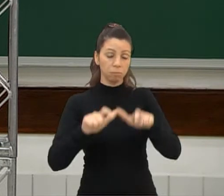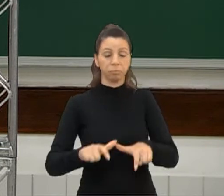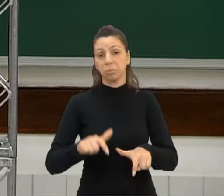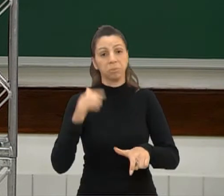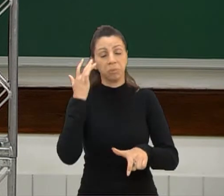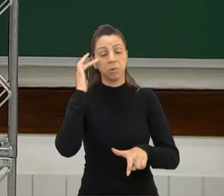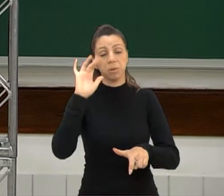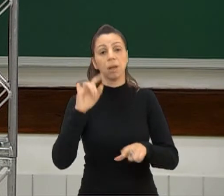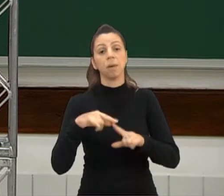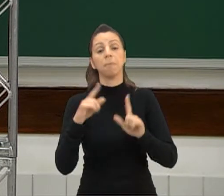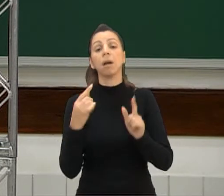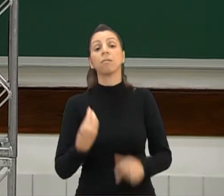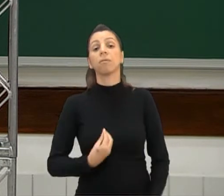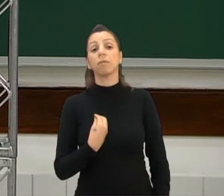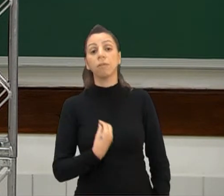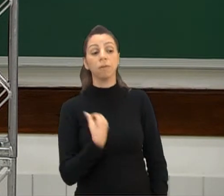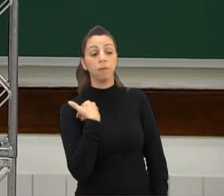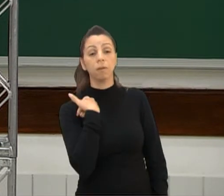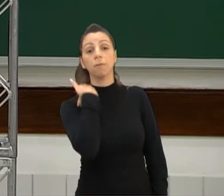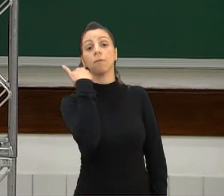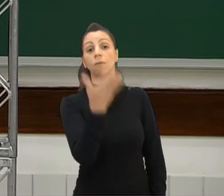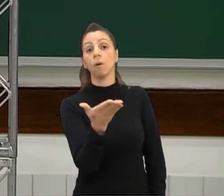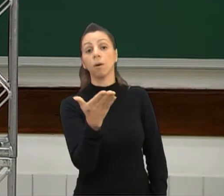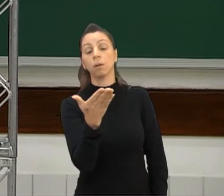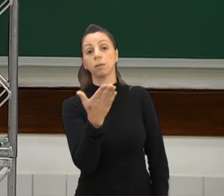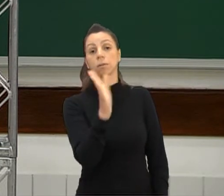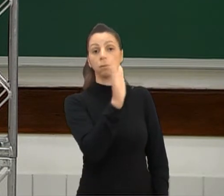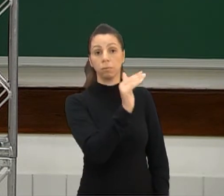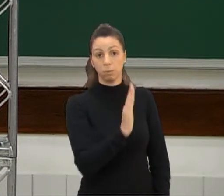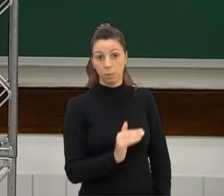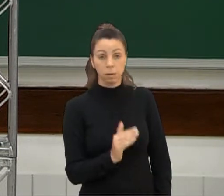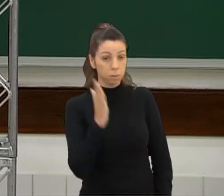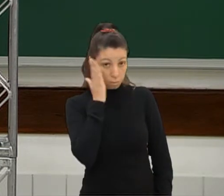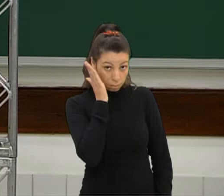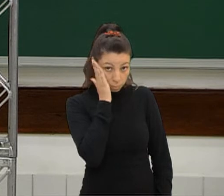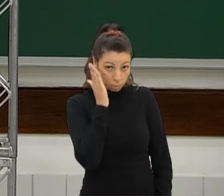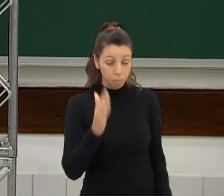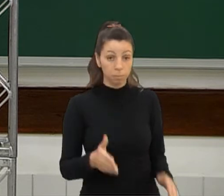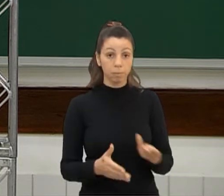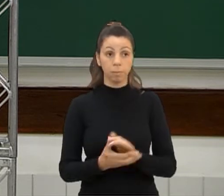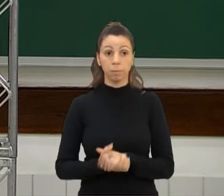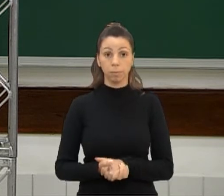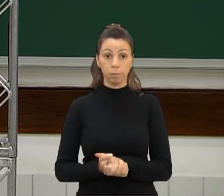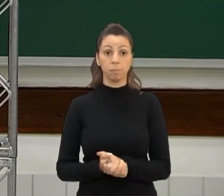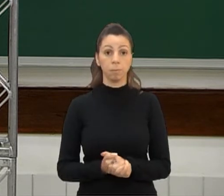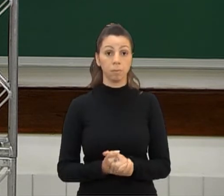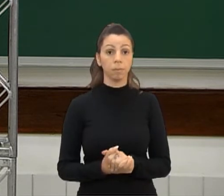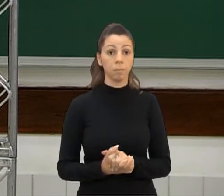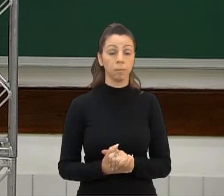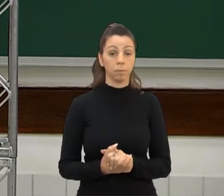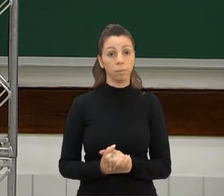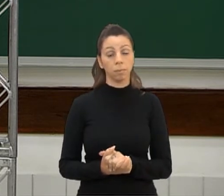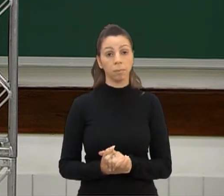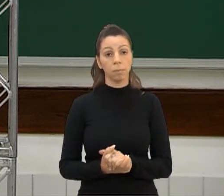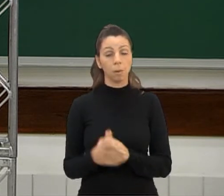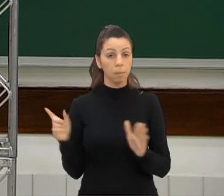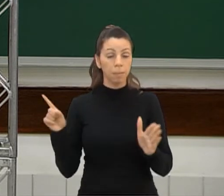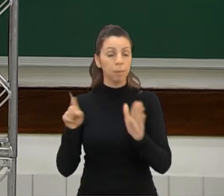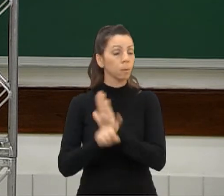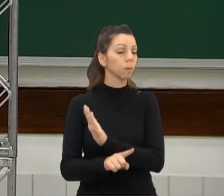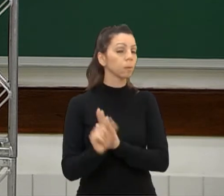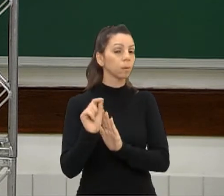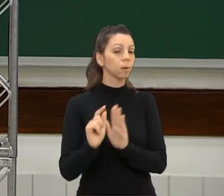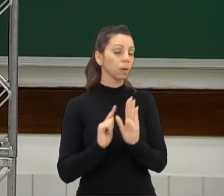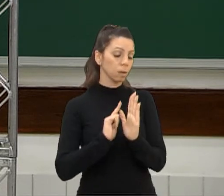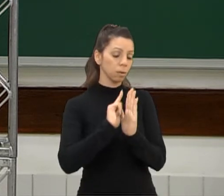Brasil. Tranquilo? Creio que sim. A ver, uma questãozinha sobre esse gênero chat. Vamos pensar